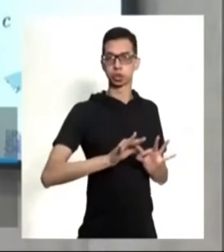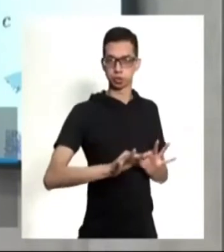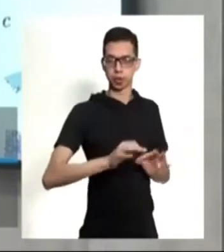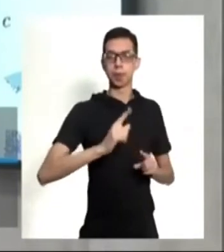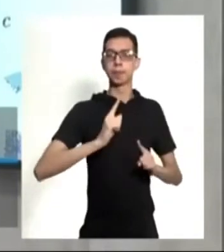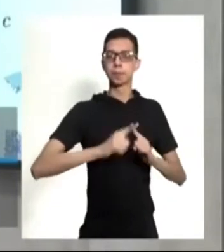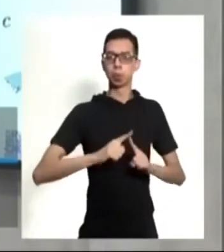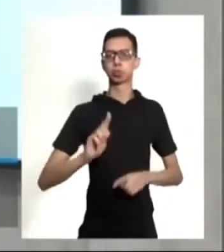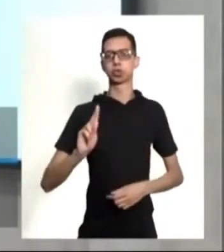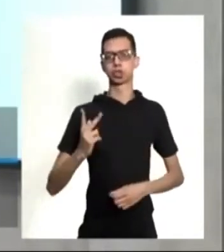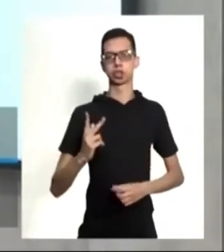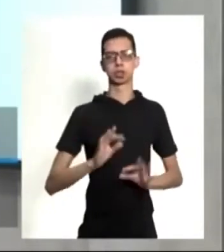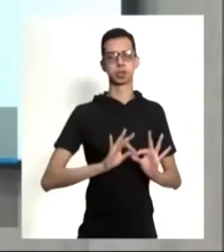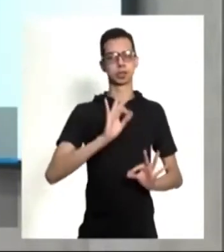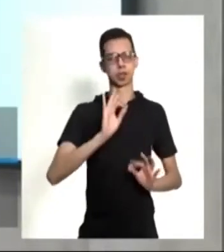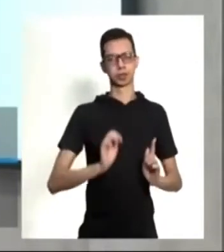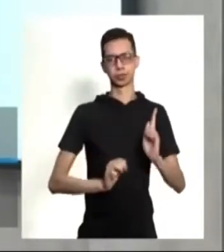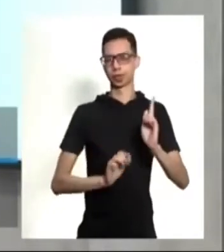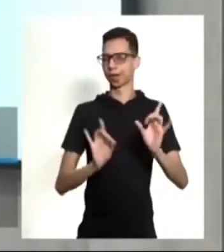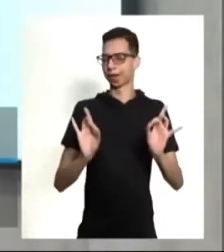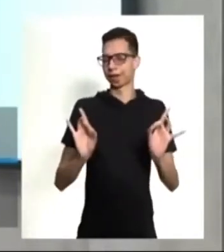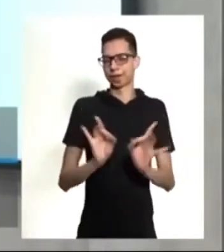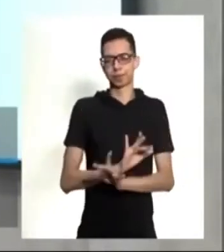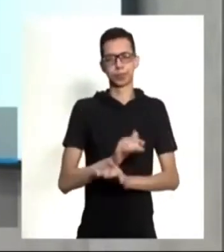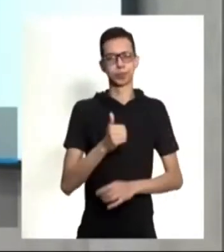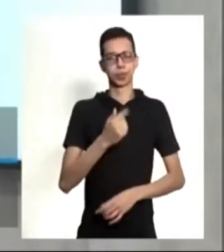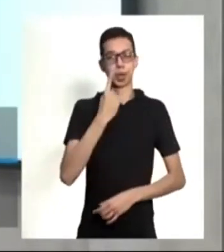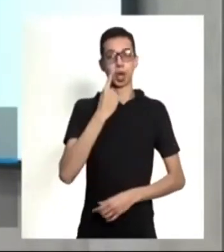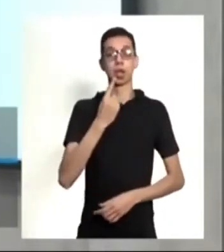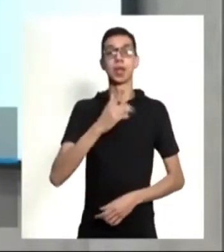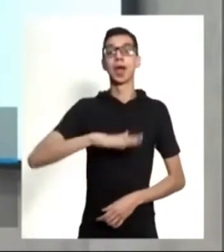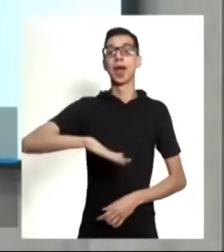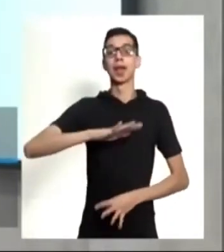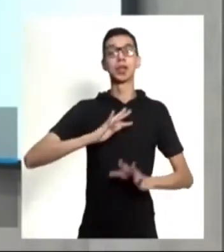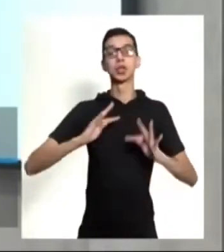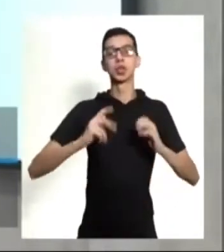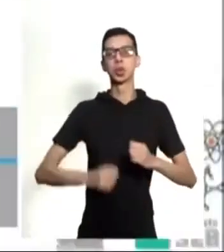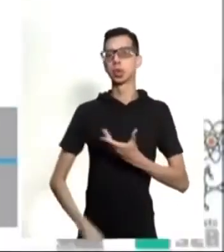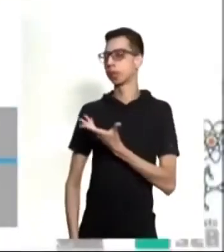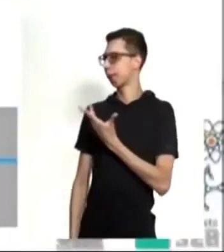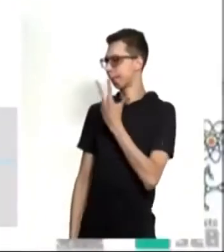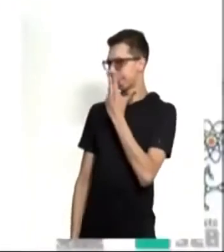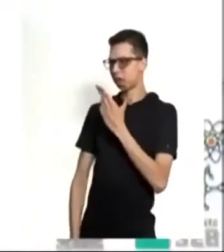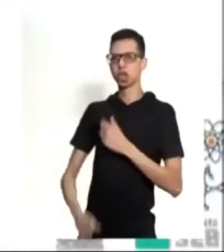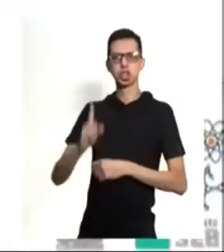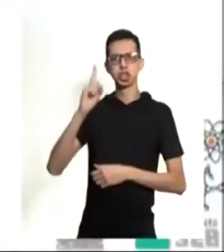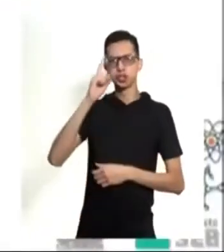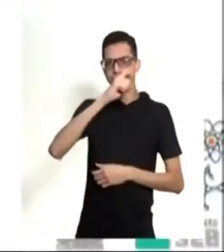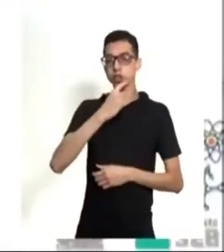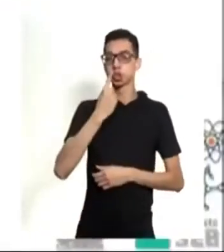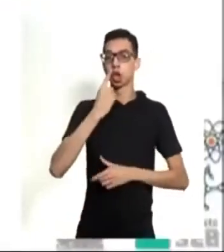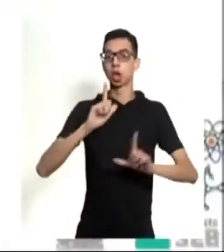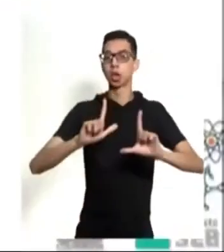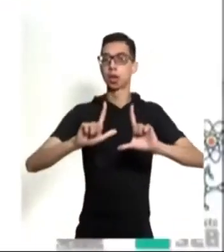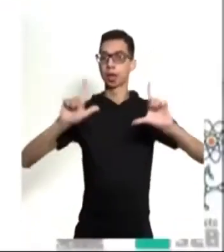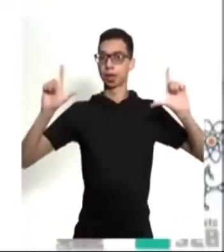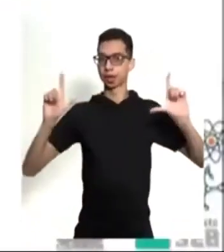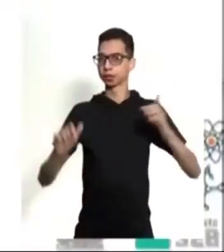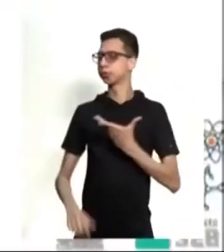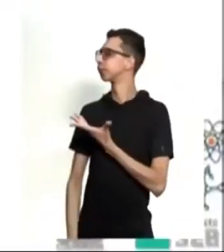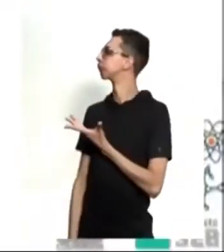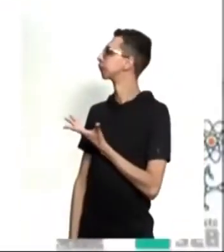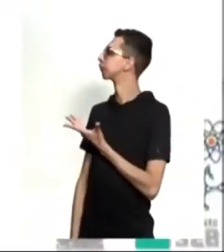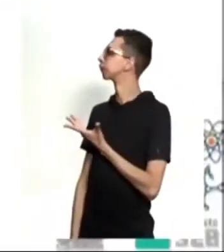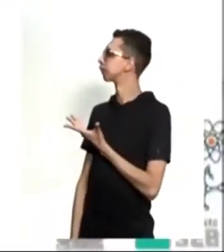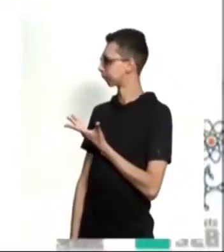da caixa, e aí acabou. Veja, área total, parece difícil, tela grande, bora. O nome já diz, é a área de todas